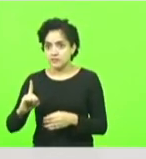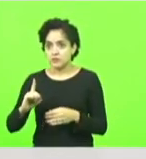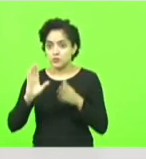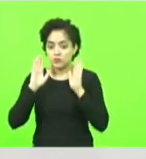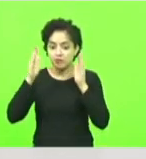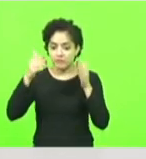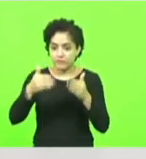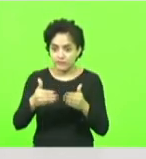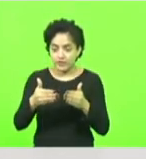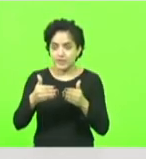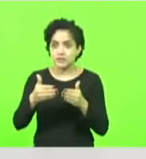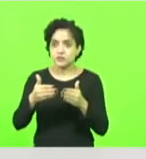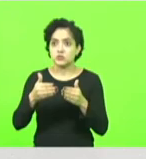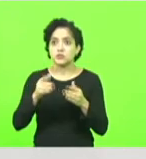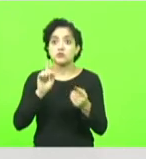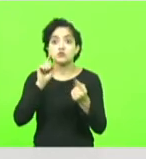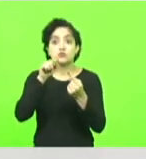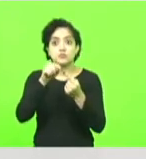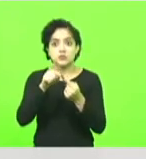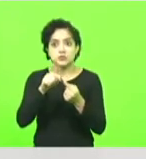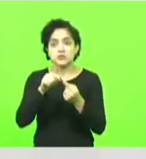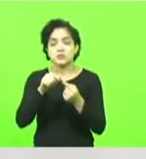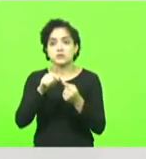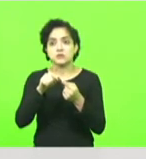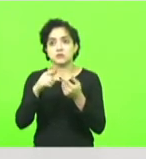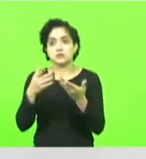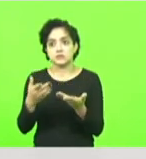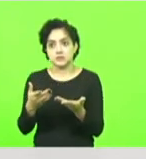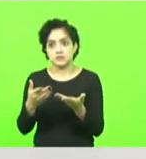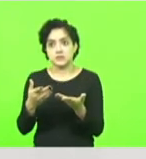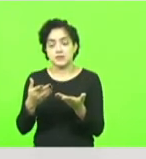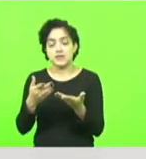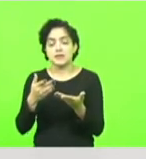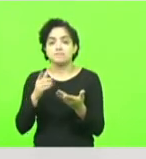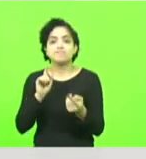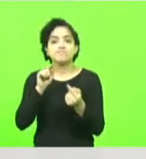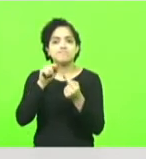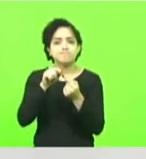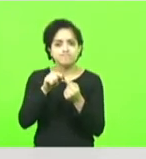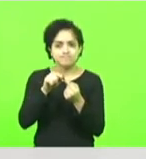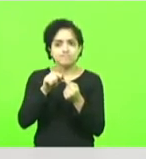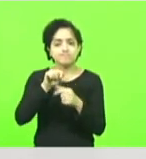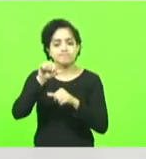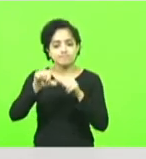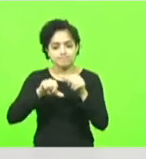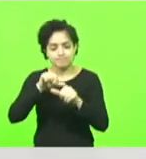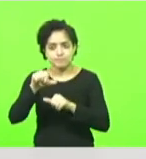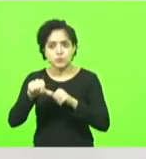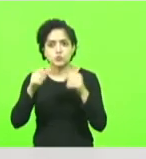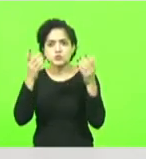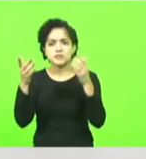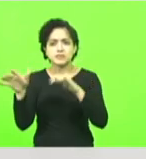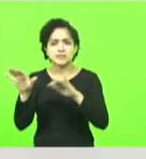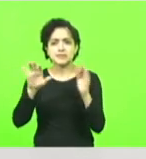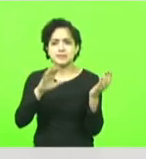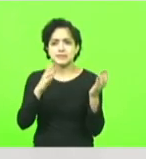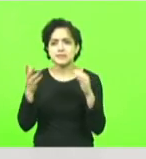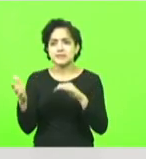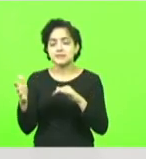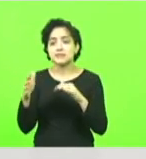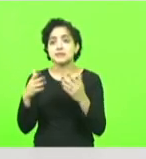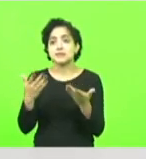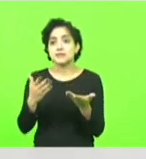Parlamentar dos Objetivos das ODSs, que dentre esses objetivos estão as mudanças climáticas, e também por ser o